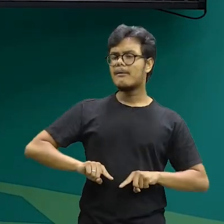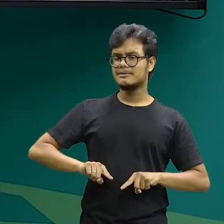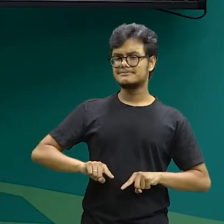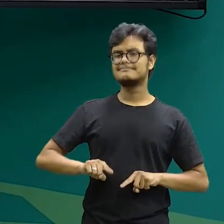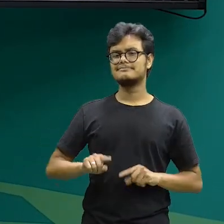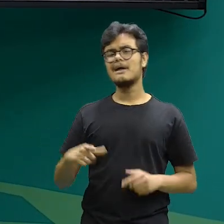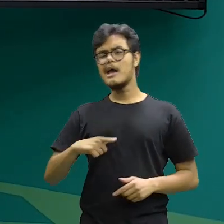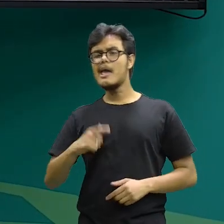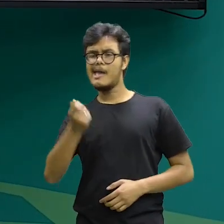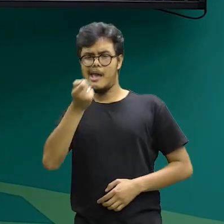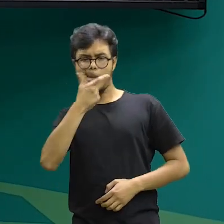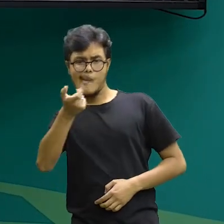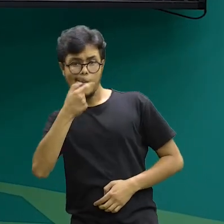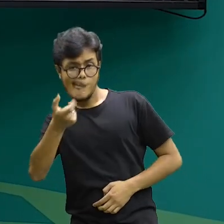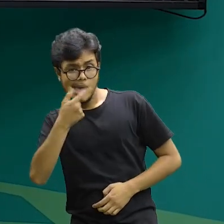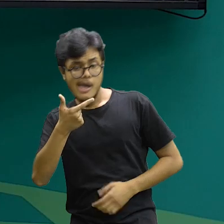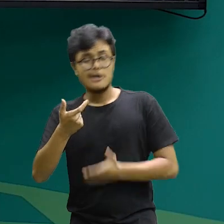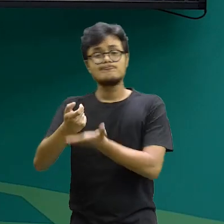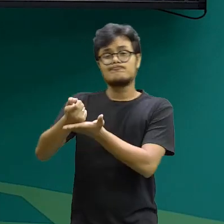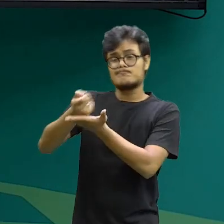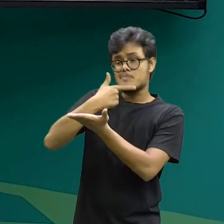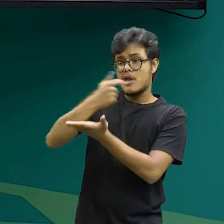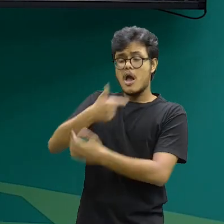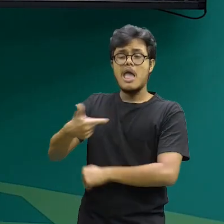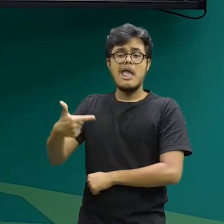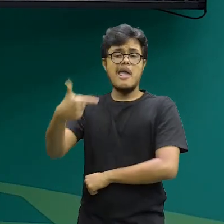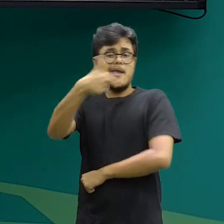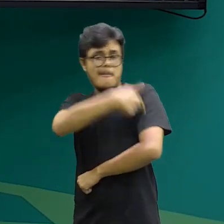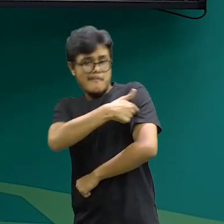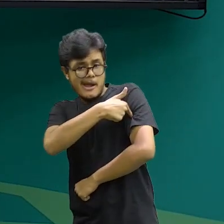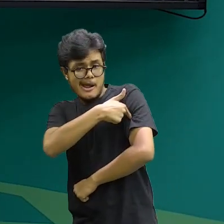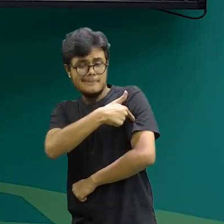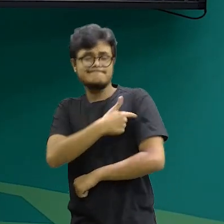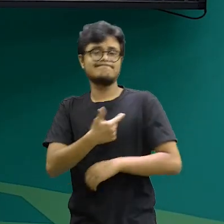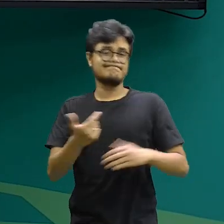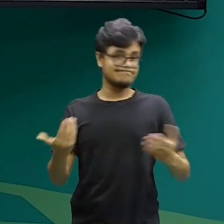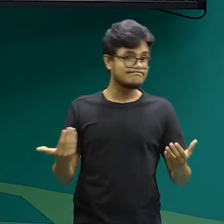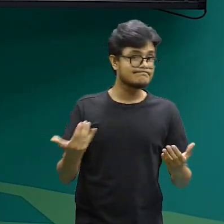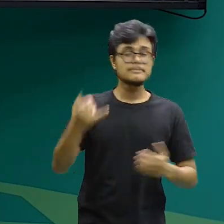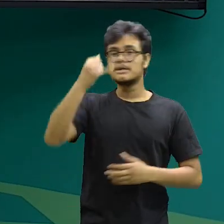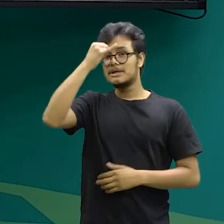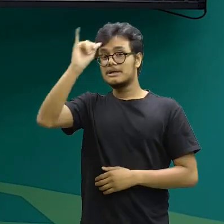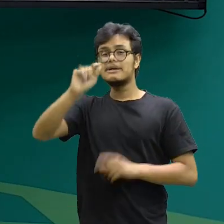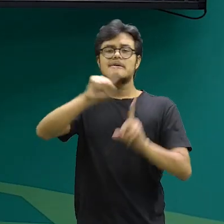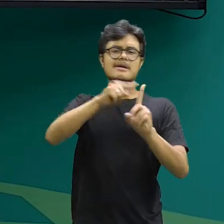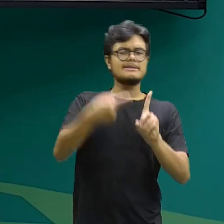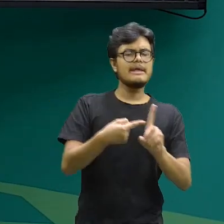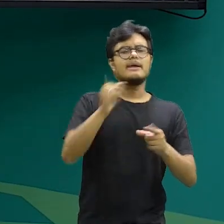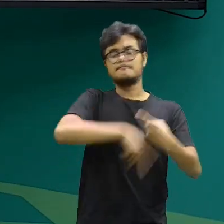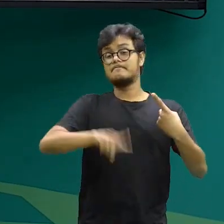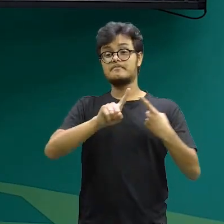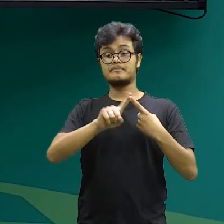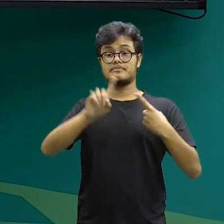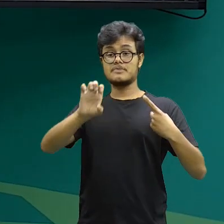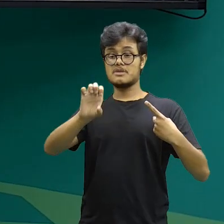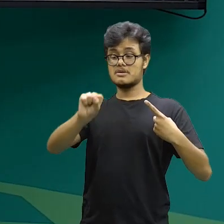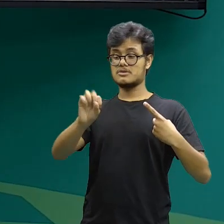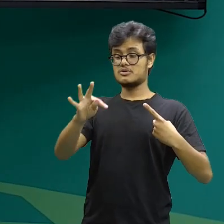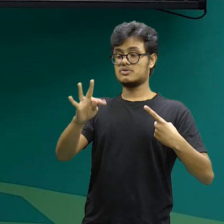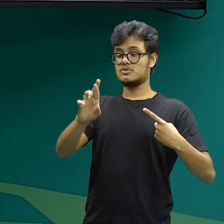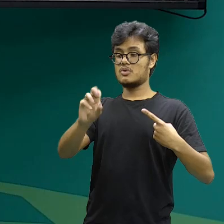utilização das pílulas, utilização de injeções, que são justamente hormônios de estrogênio e